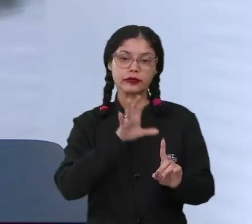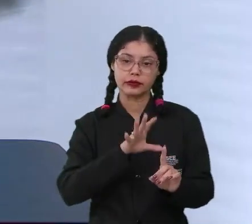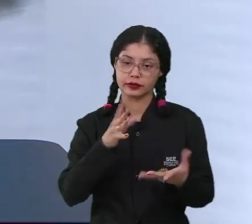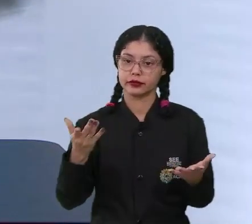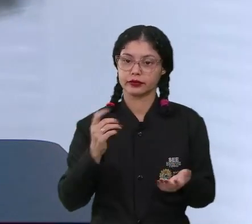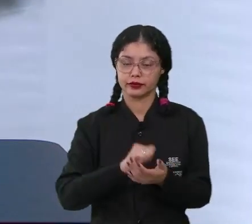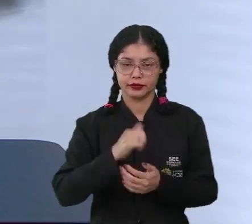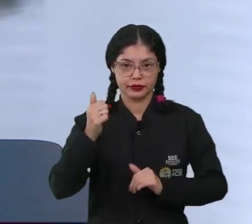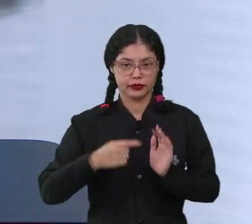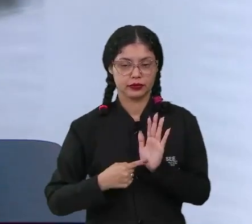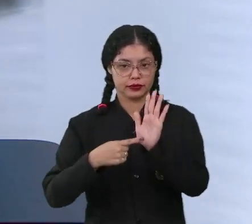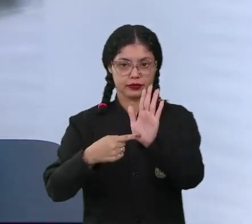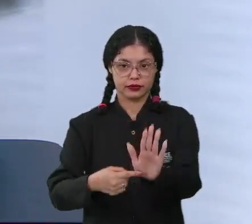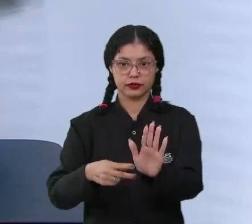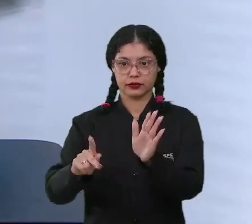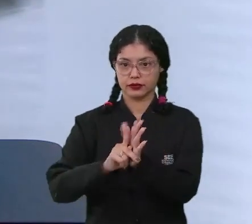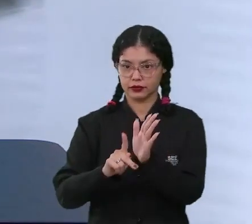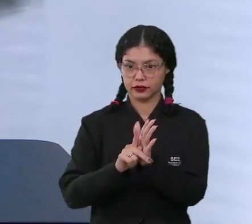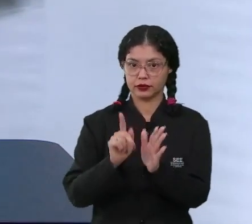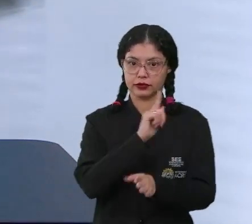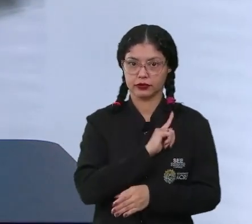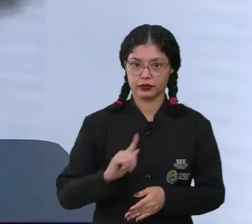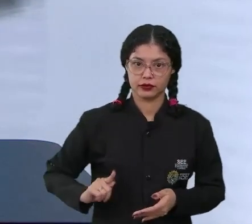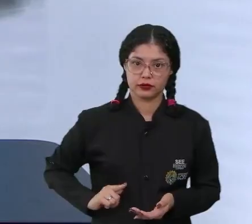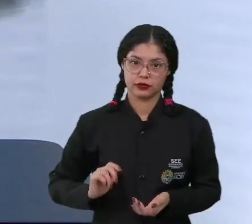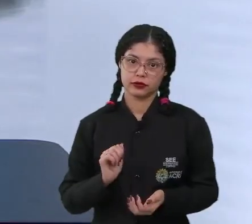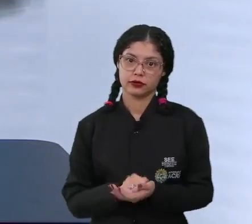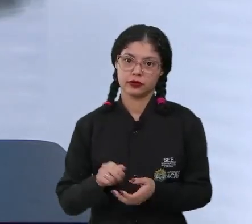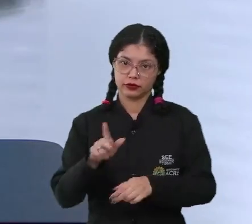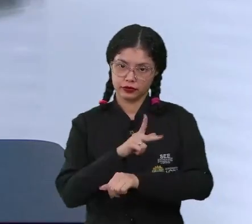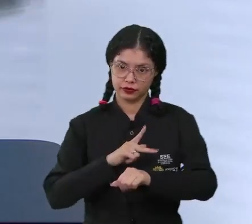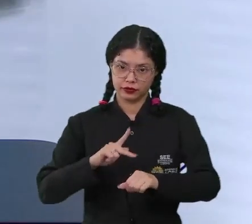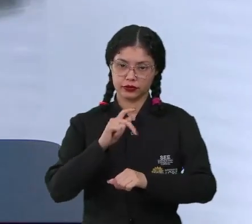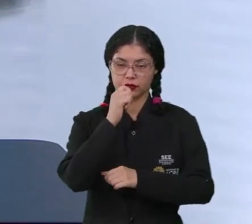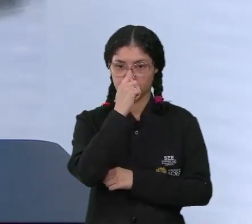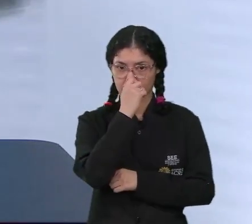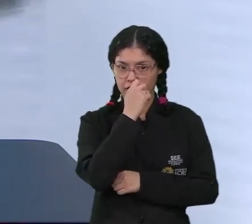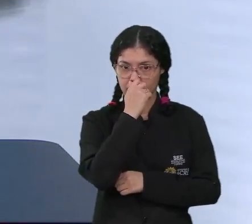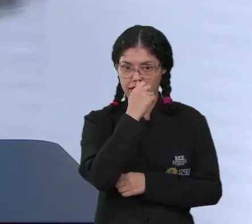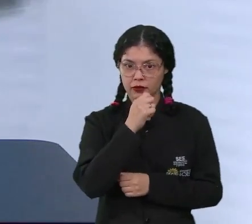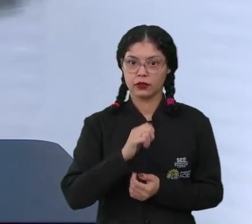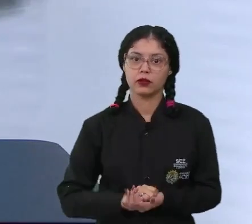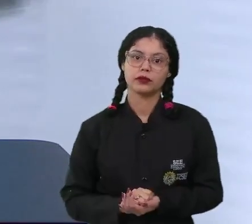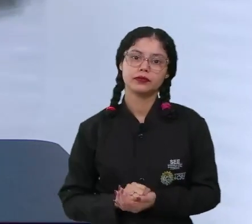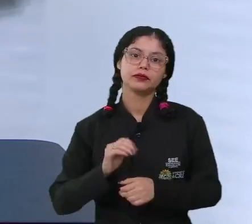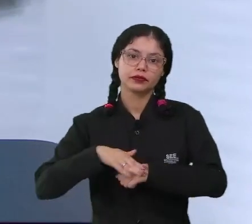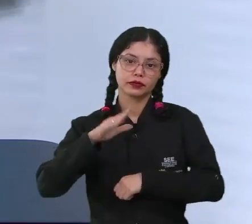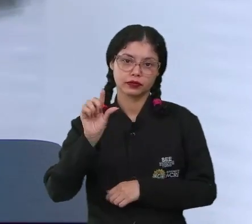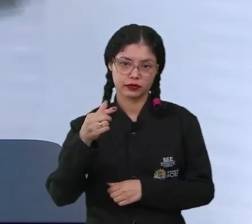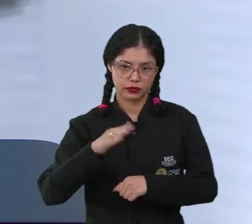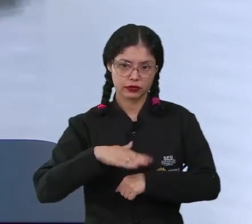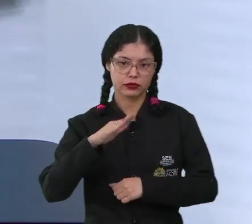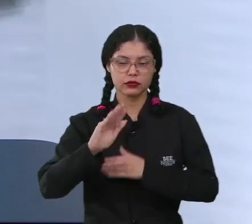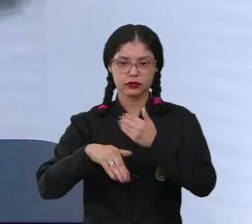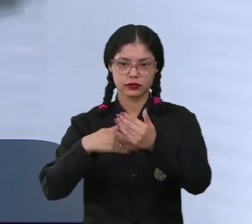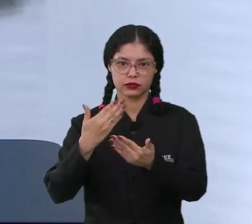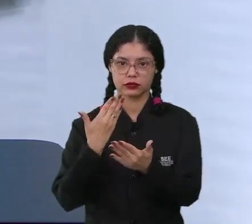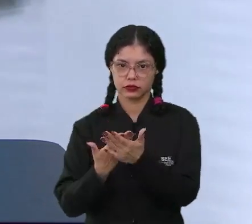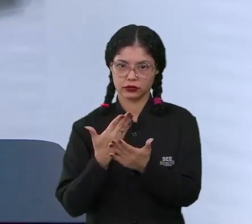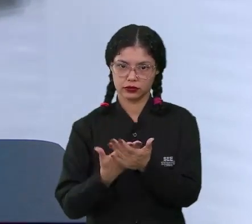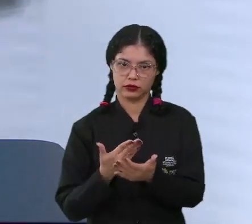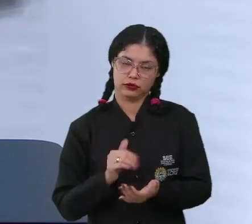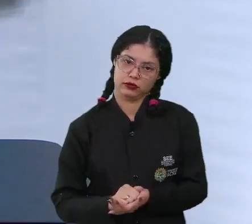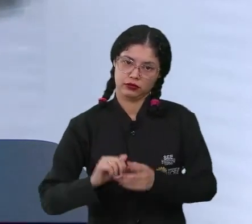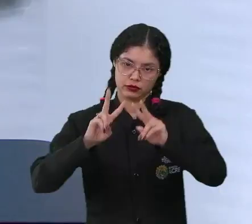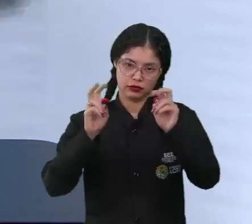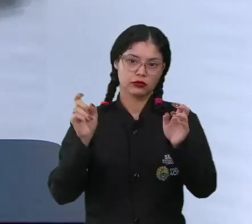fiscais oferecidos pelos governos desses países. Eu vou até falar um pouco mais aqui durante a nossa aula